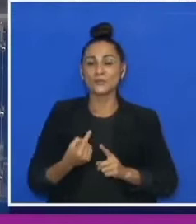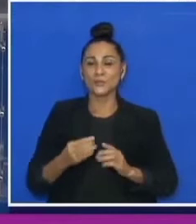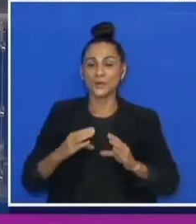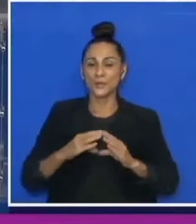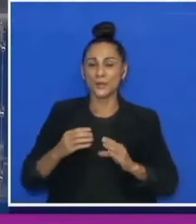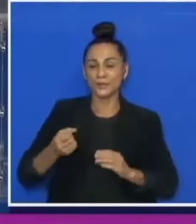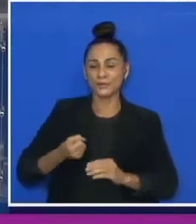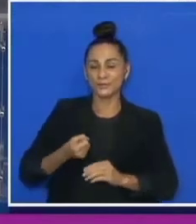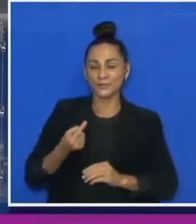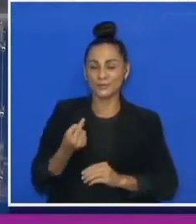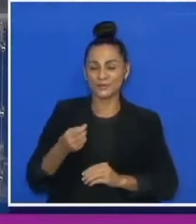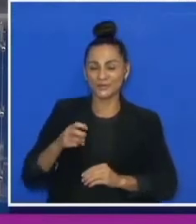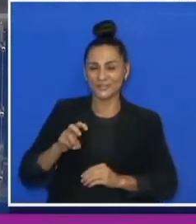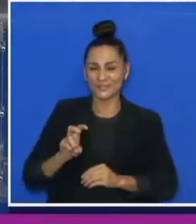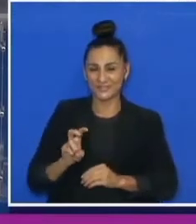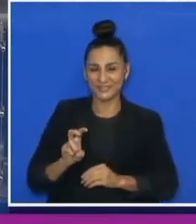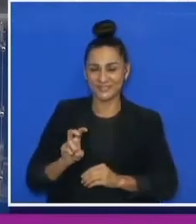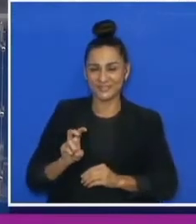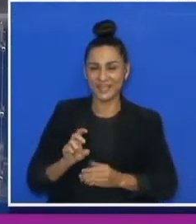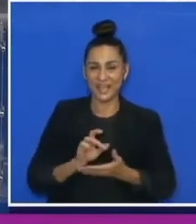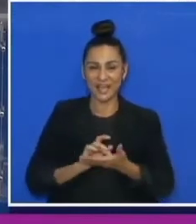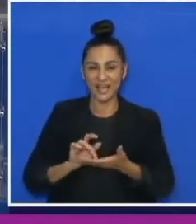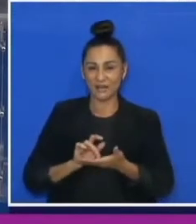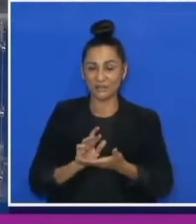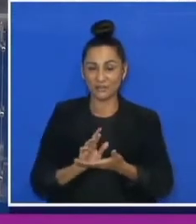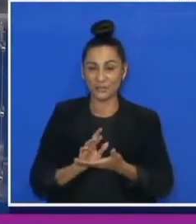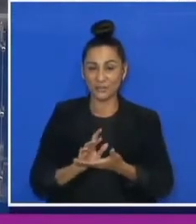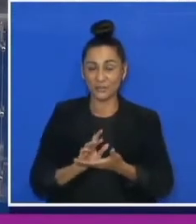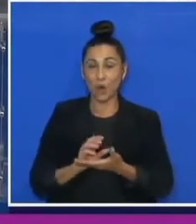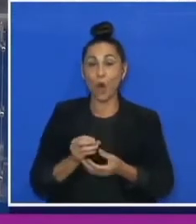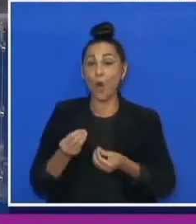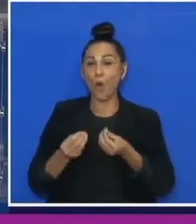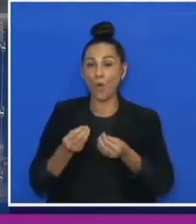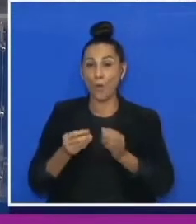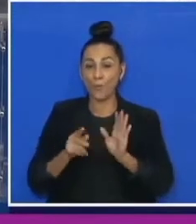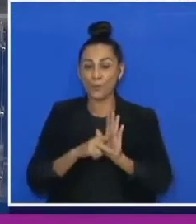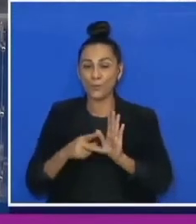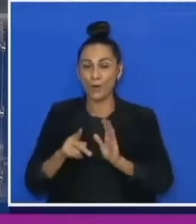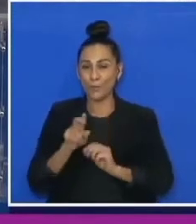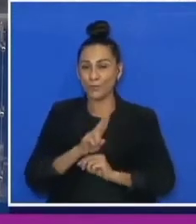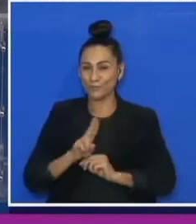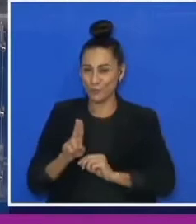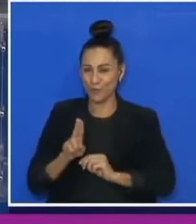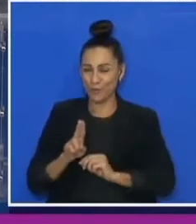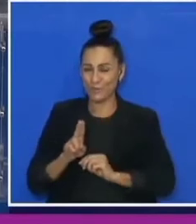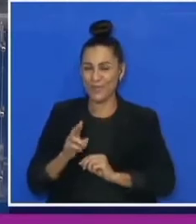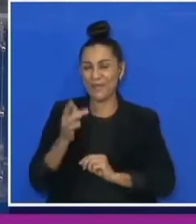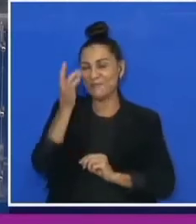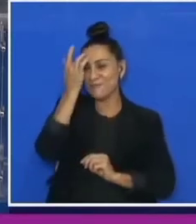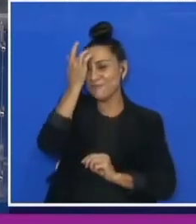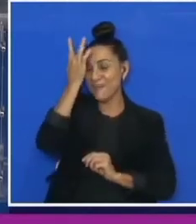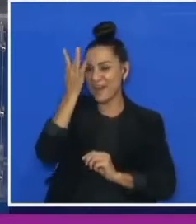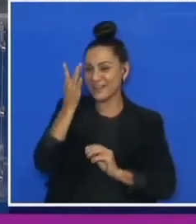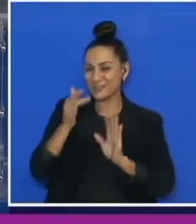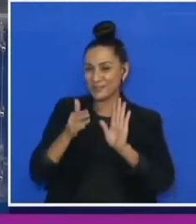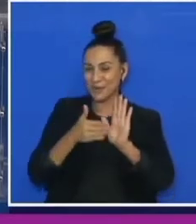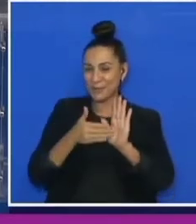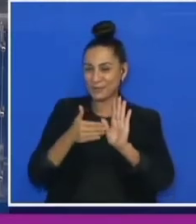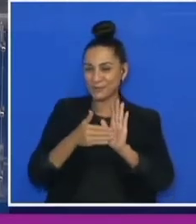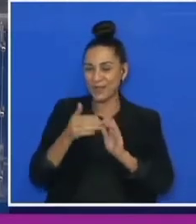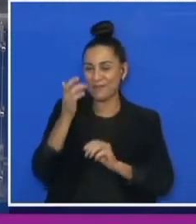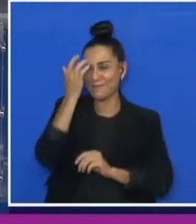bola 15. A Loto Fácil é como o próprio nome diz, fácil de apostar e principalmente de